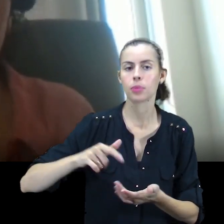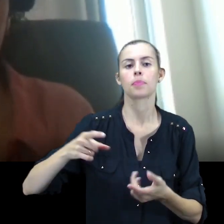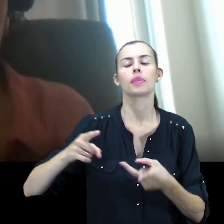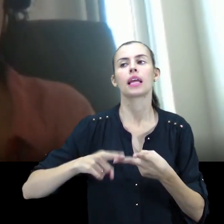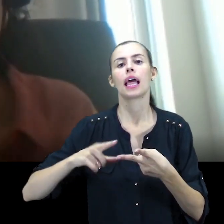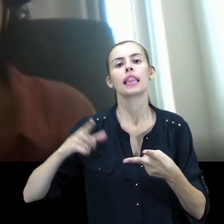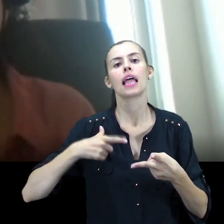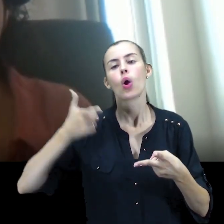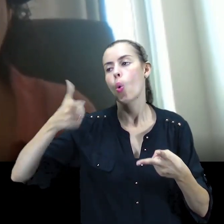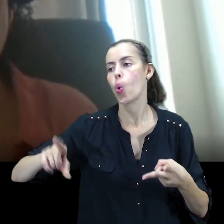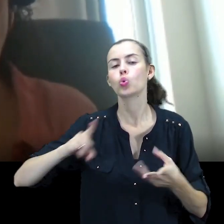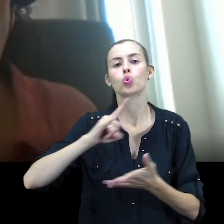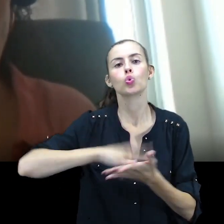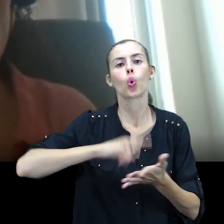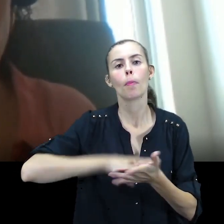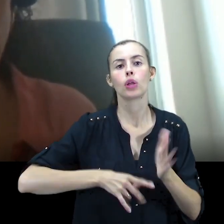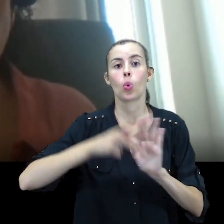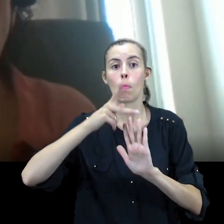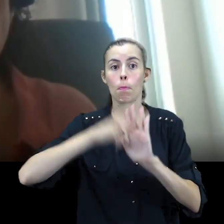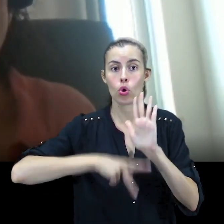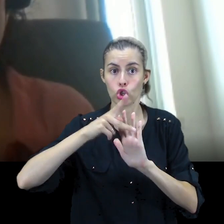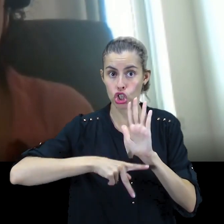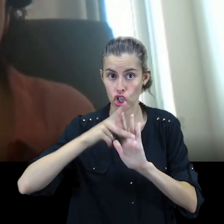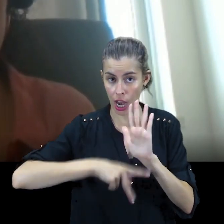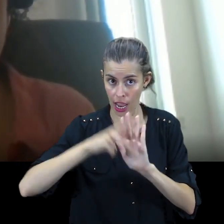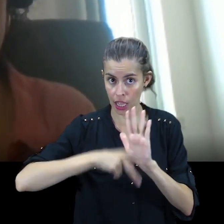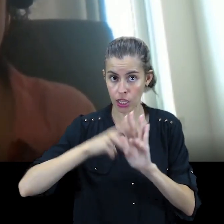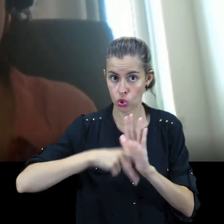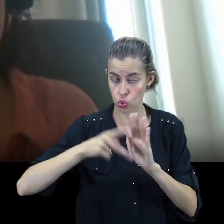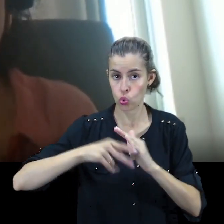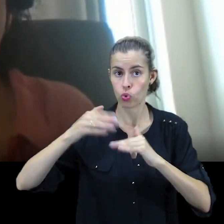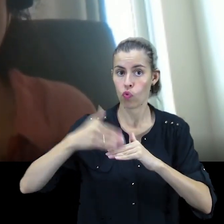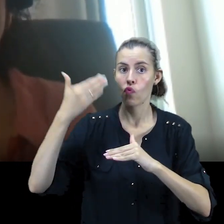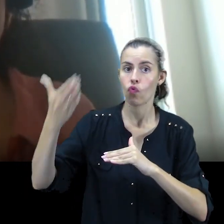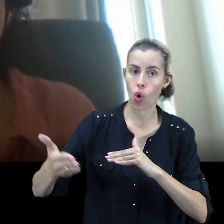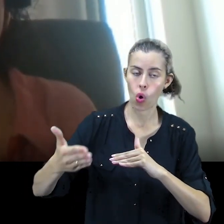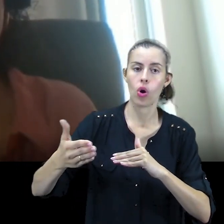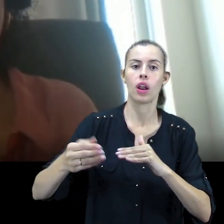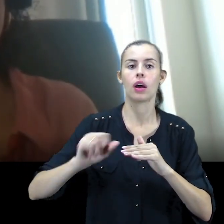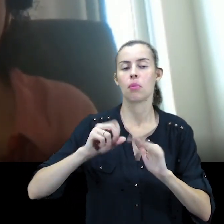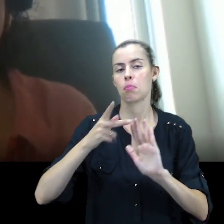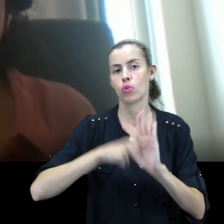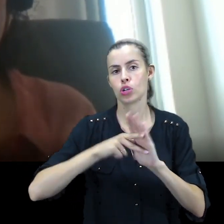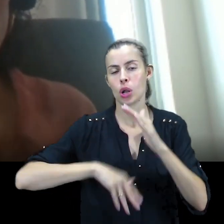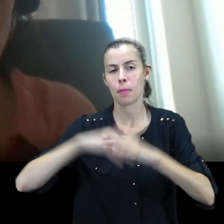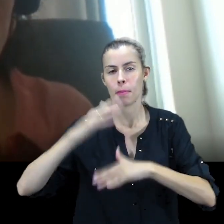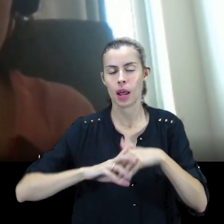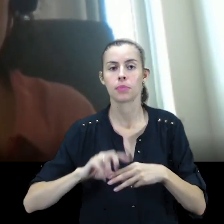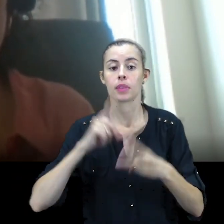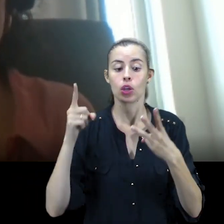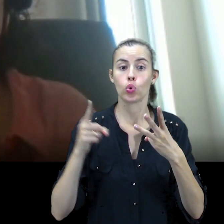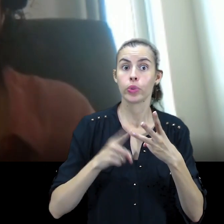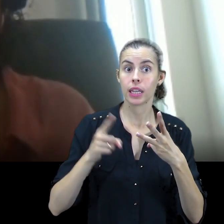como um todo, e tem um edital, que é uma novidade, que é o de ações pontuais, que é o seguinte,